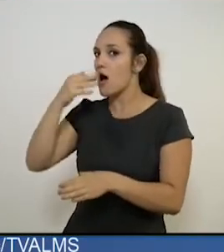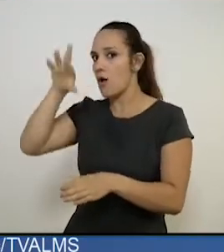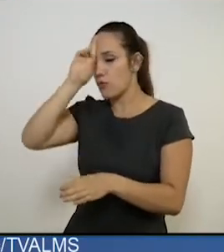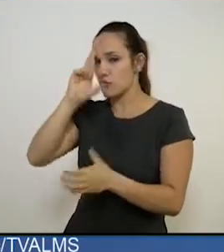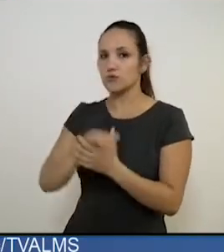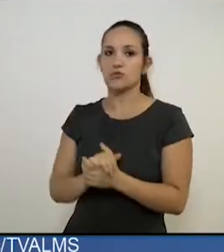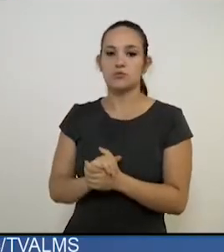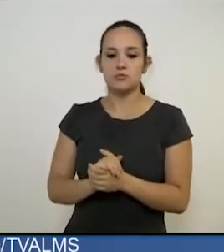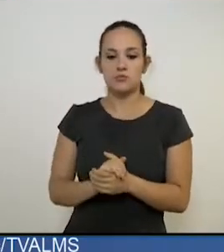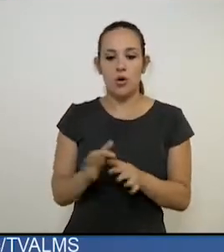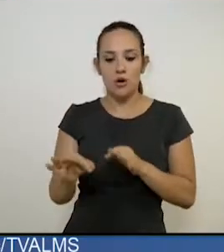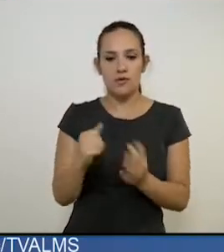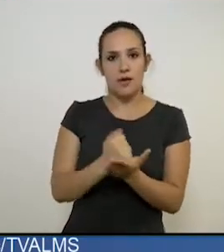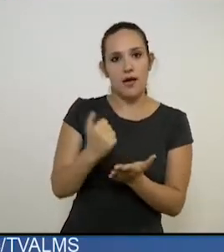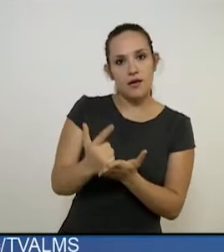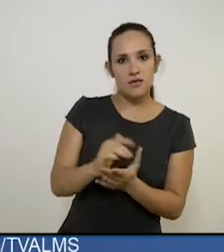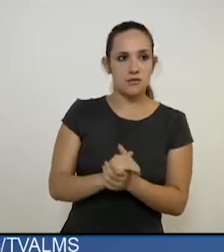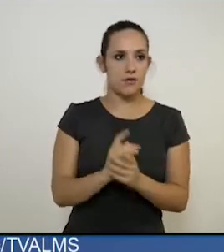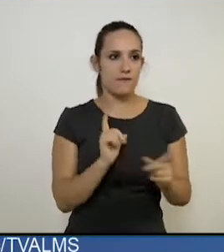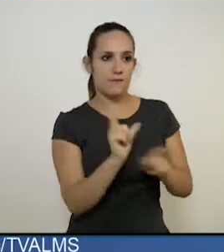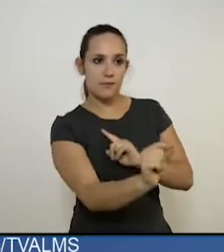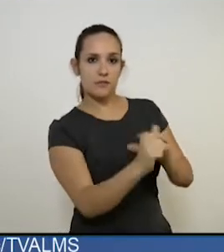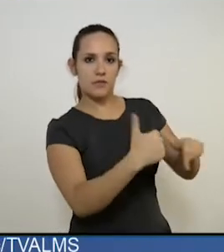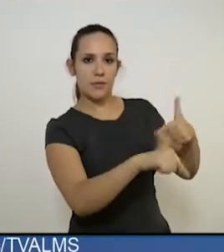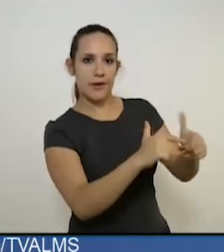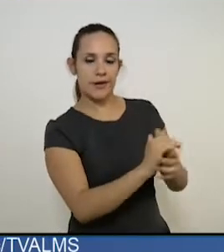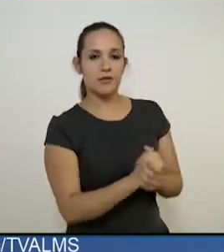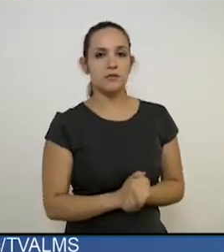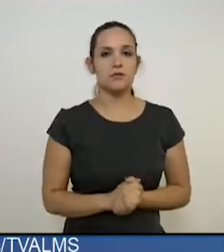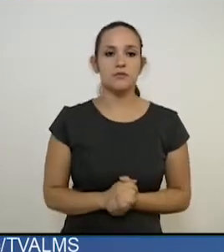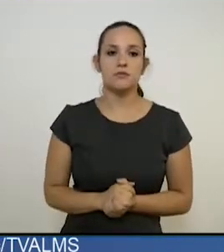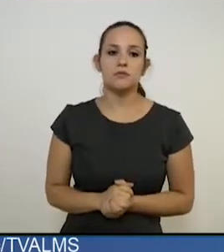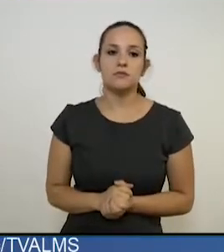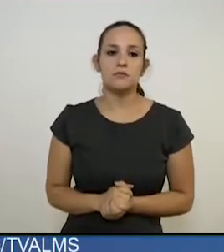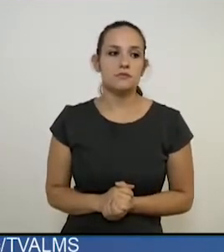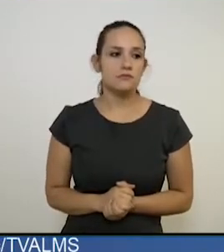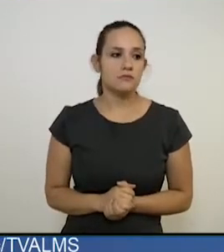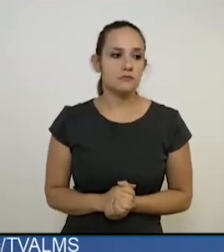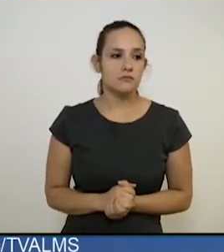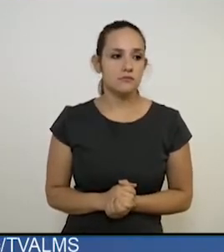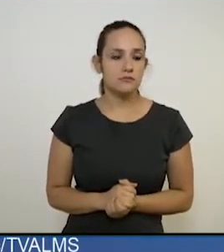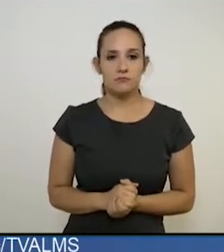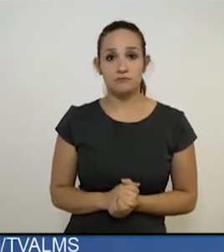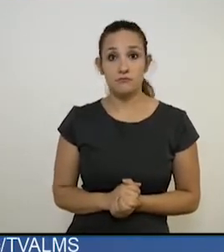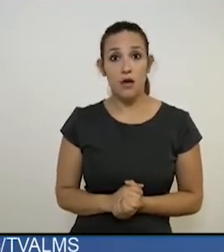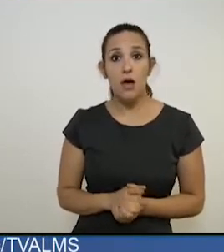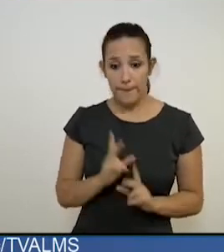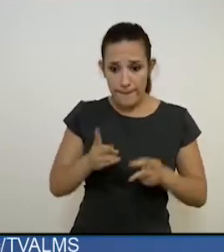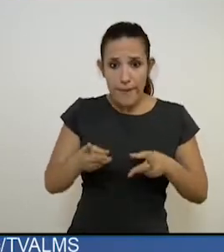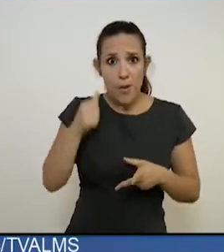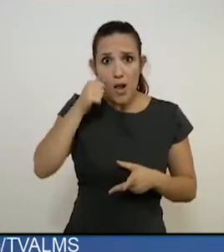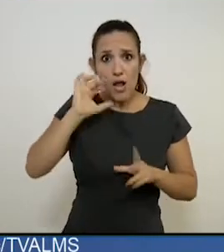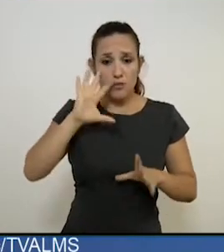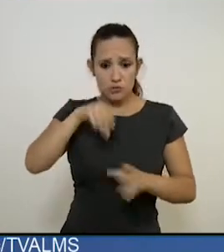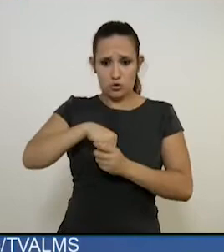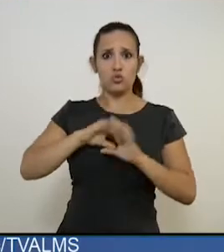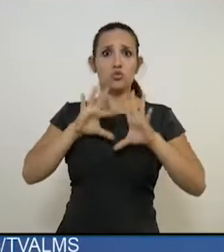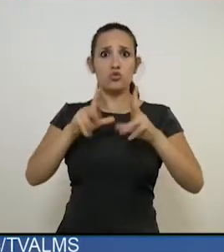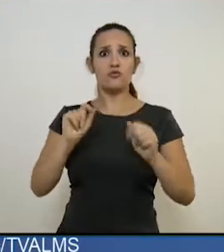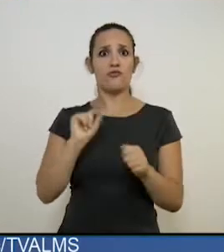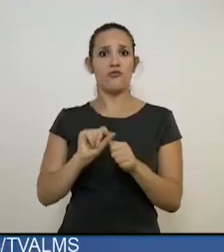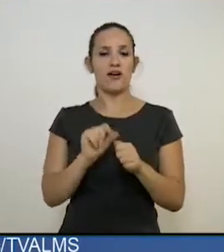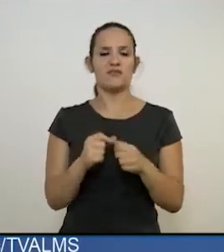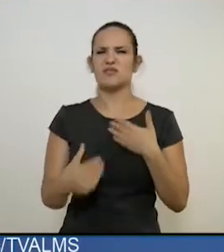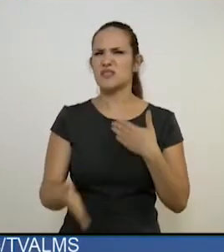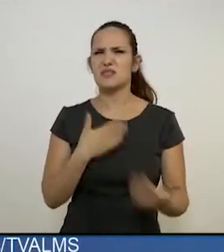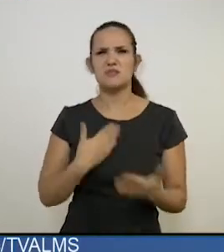agenda, sai para o trabalho. Não há distinção entre as mulheres. Não importa a